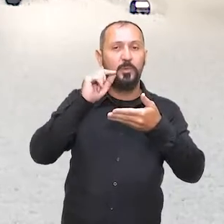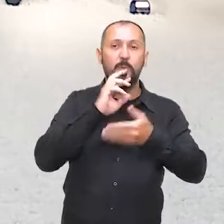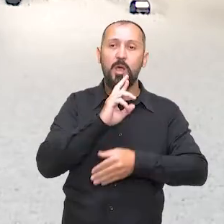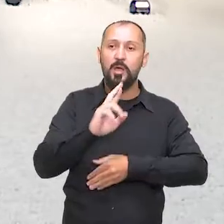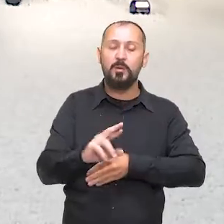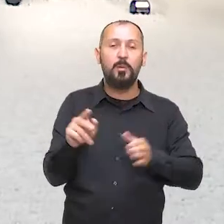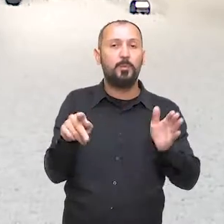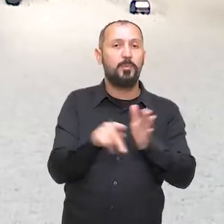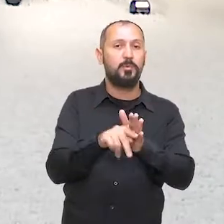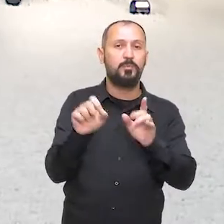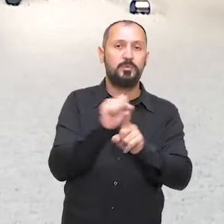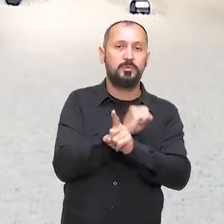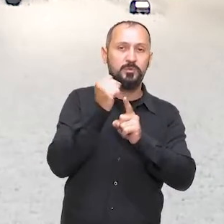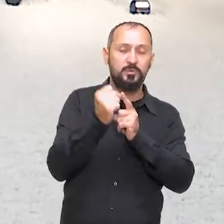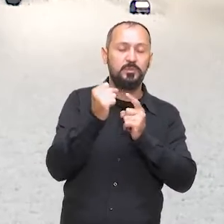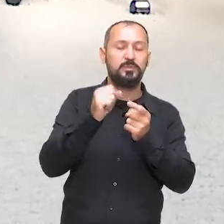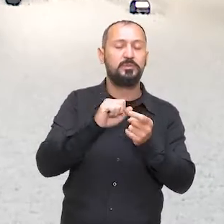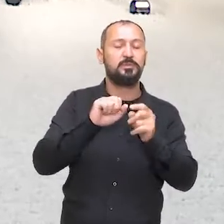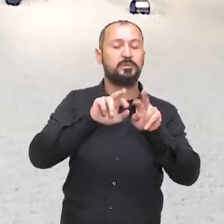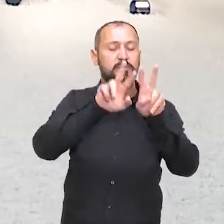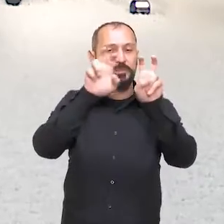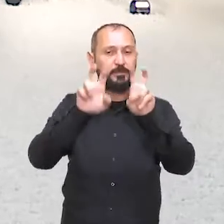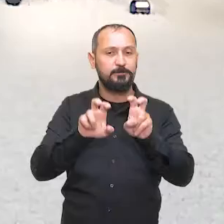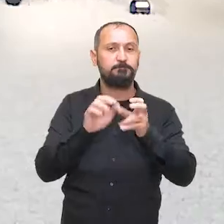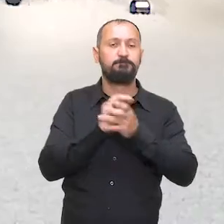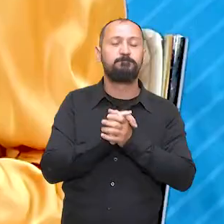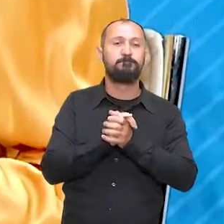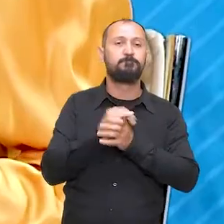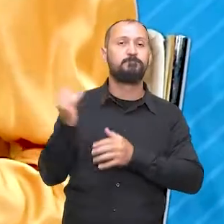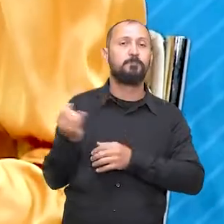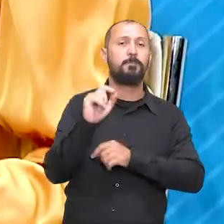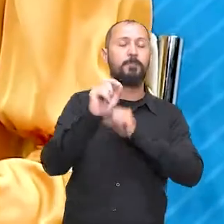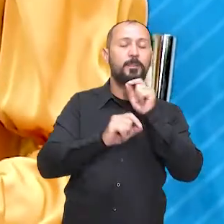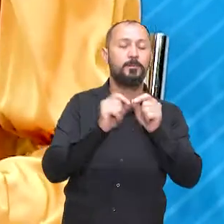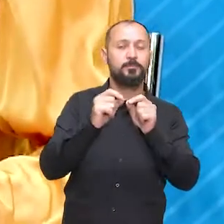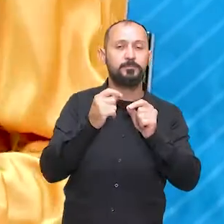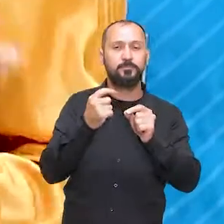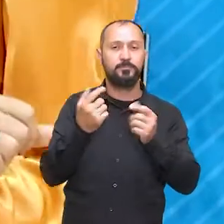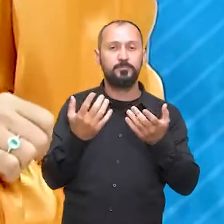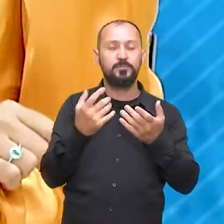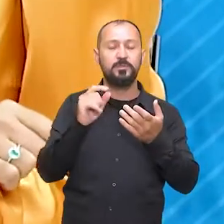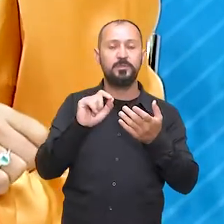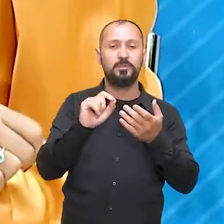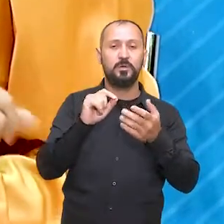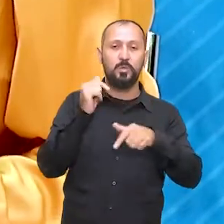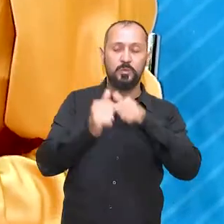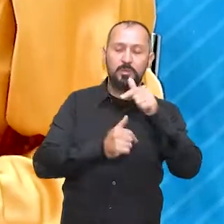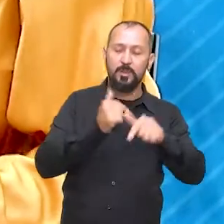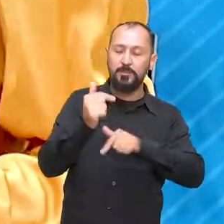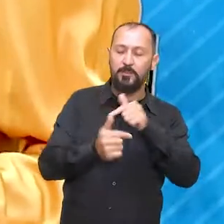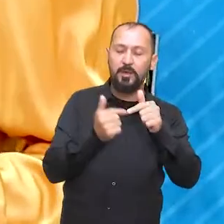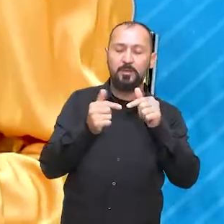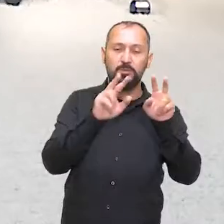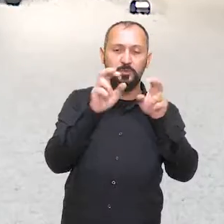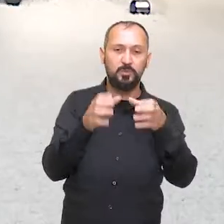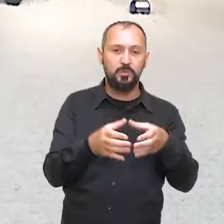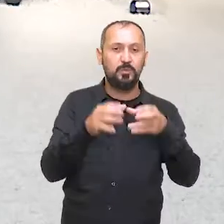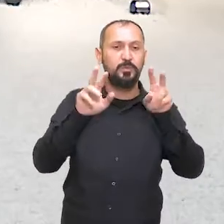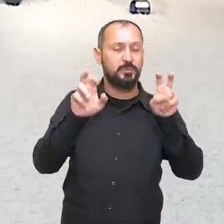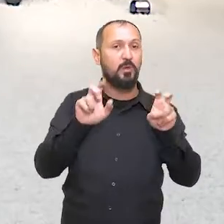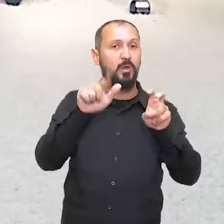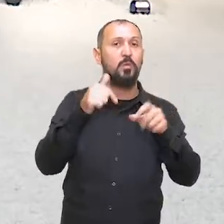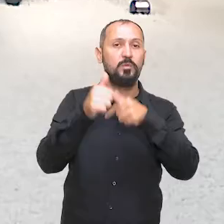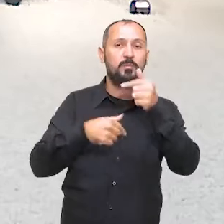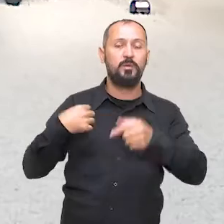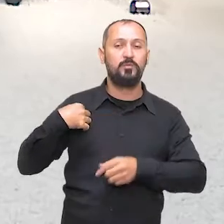ou mesmo para dar uma resposta à sociedade em diversos temas. Importante enfatizar, doutor, que o trabalho das comissões é um